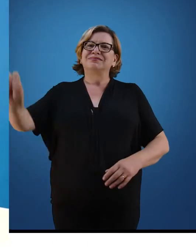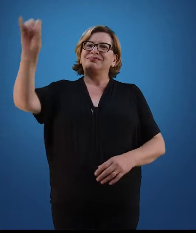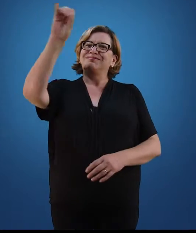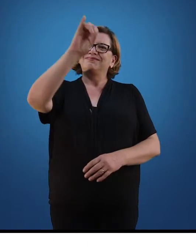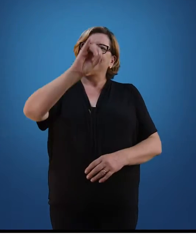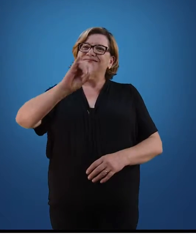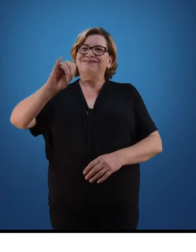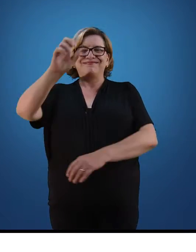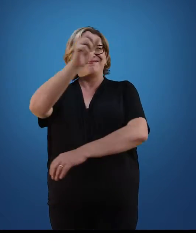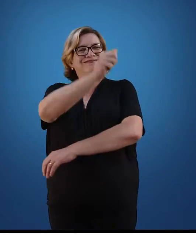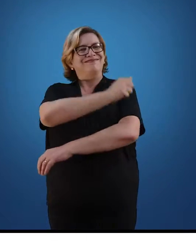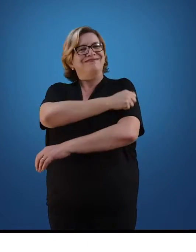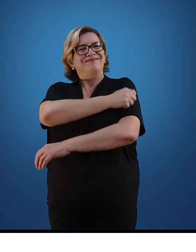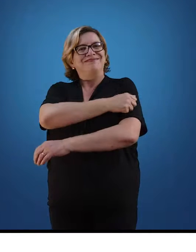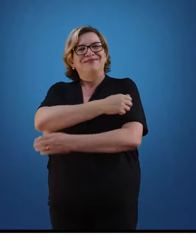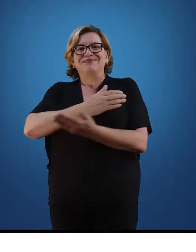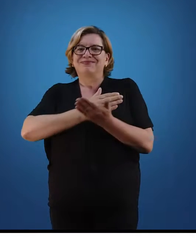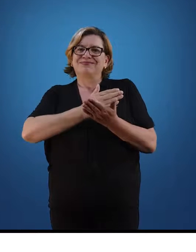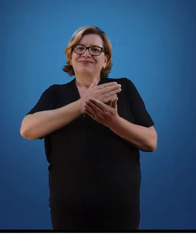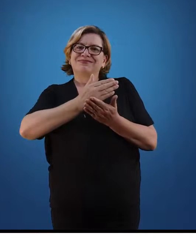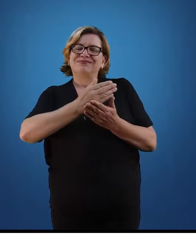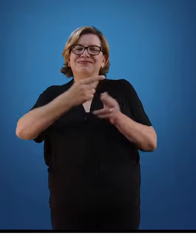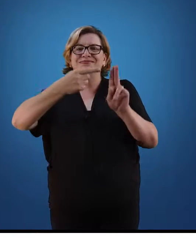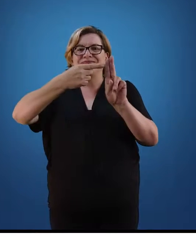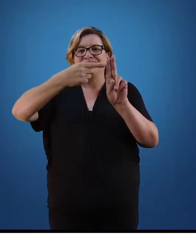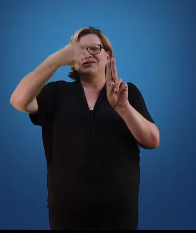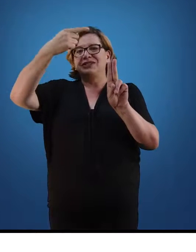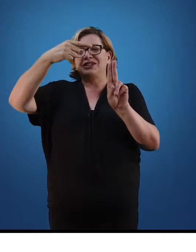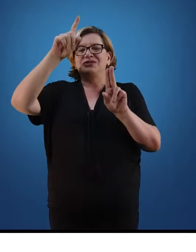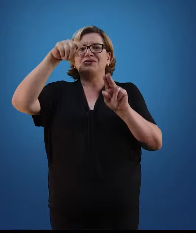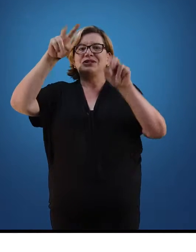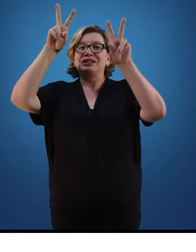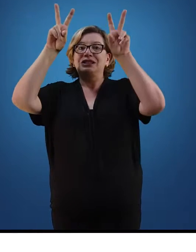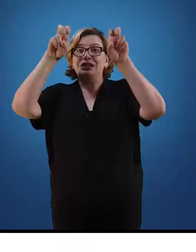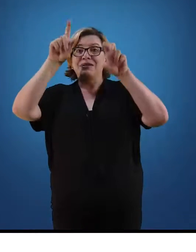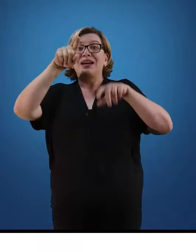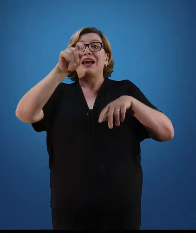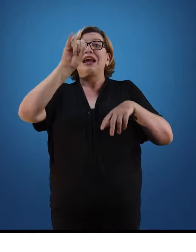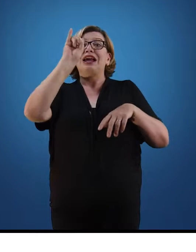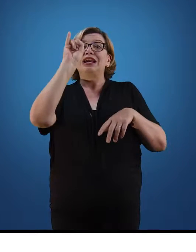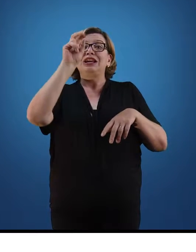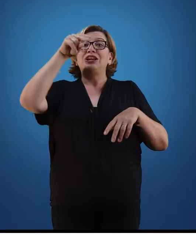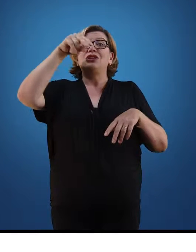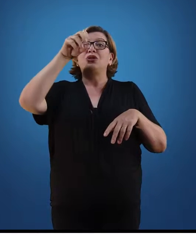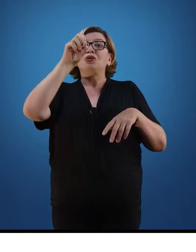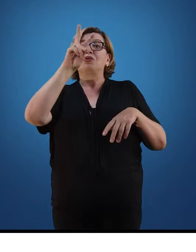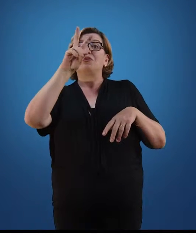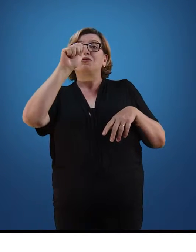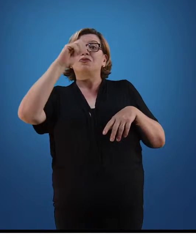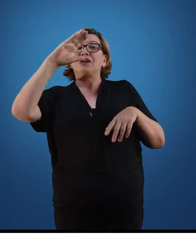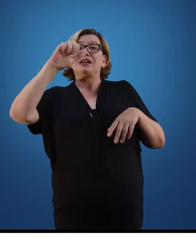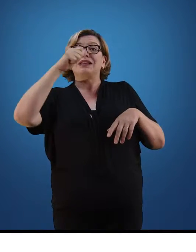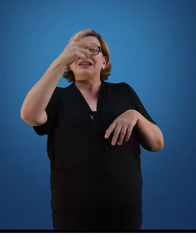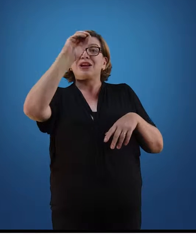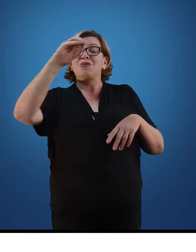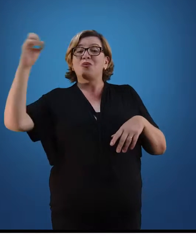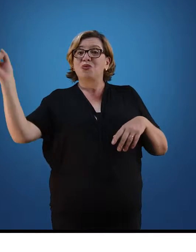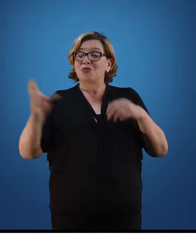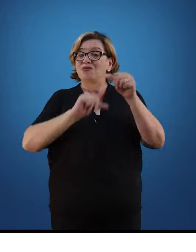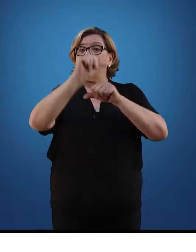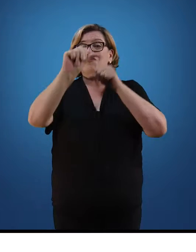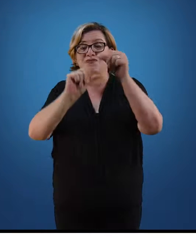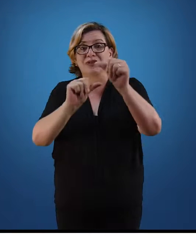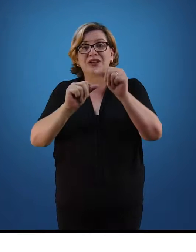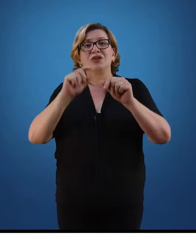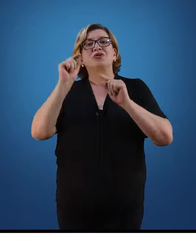Olá, caros discentes, estamos iniciando a unidade 1, cujo tema é Inovação na Educação. Os objetivos dessa unidade